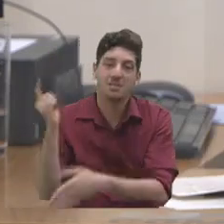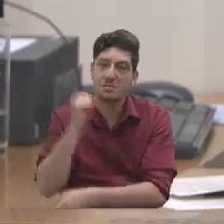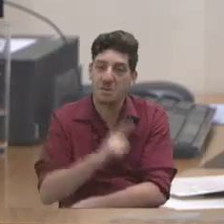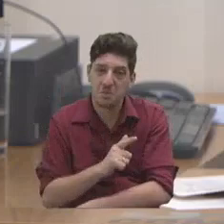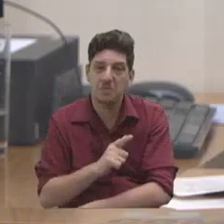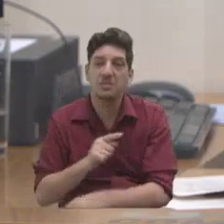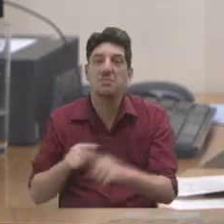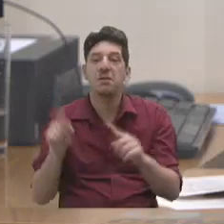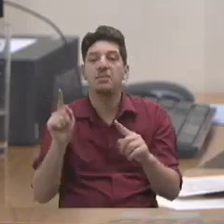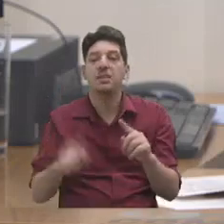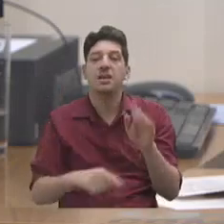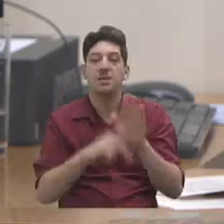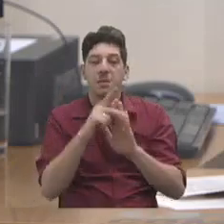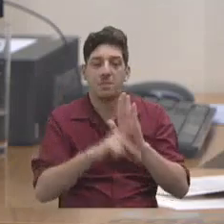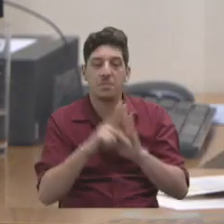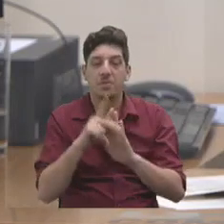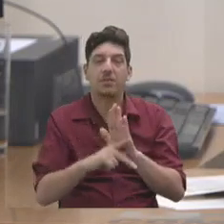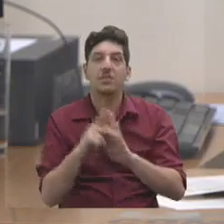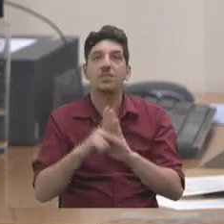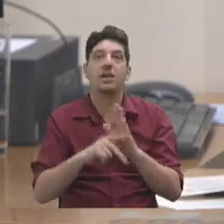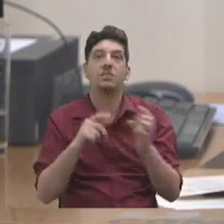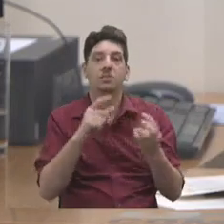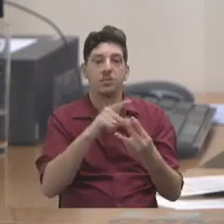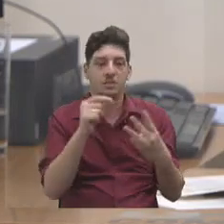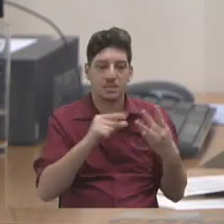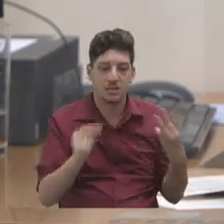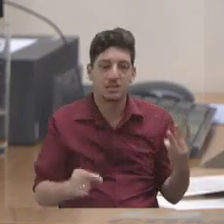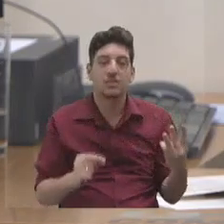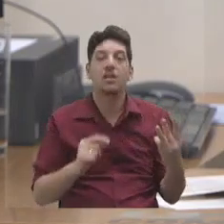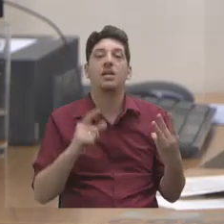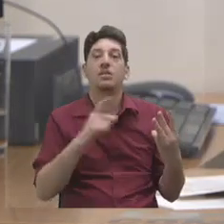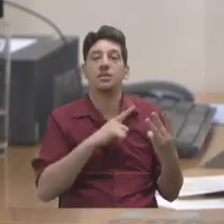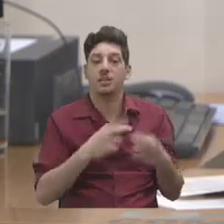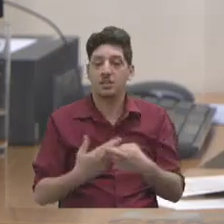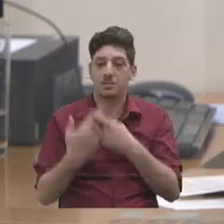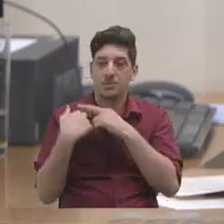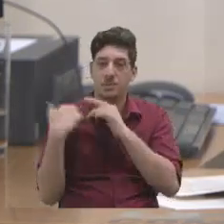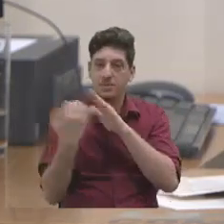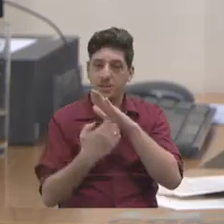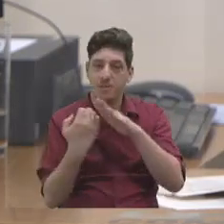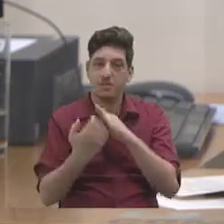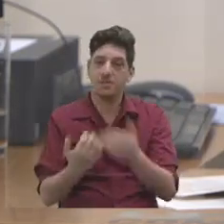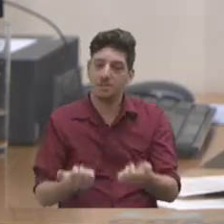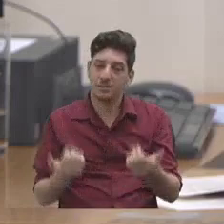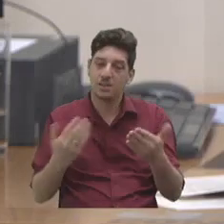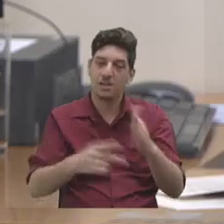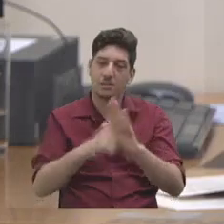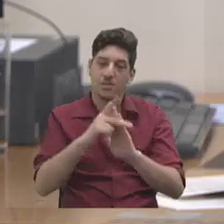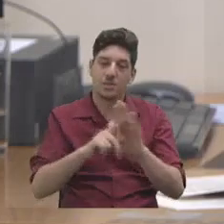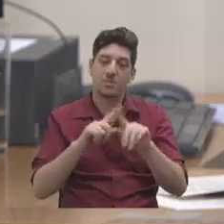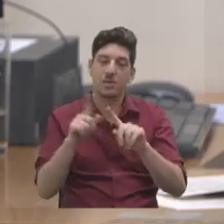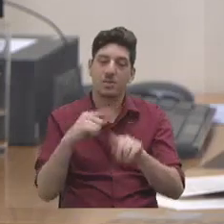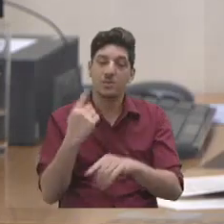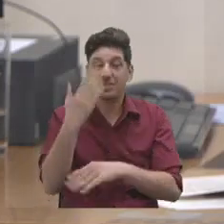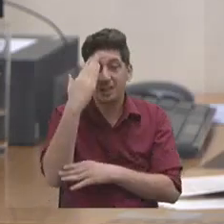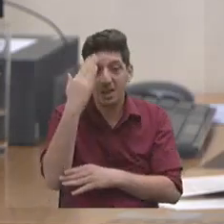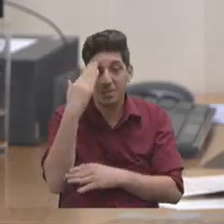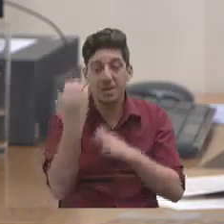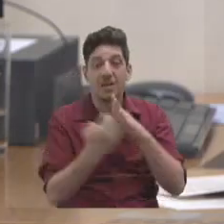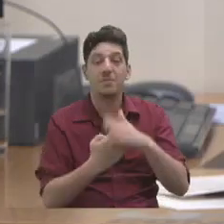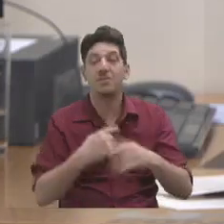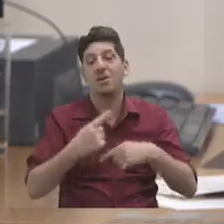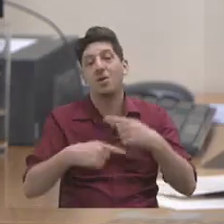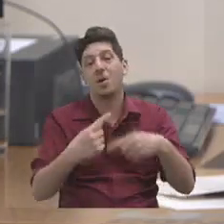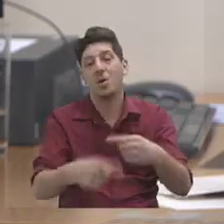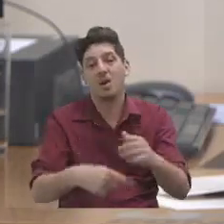projeto que tá que foi licitado que está na mão de uma empresa para entregar o projeto só que a gente sabe que essas empresas estão enrolando para